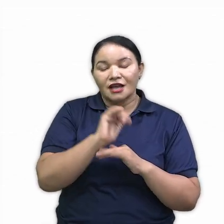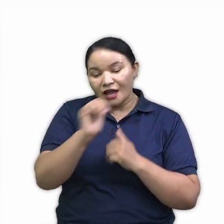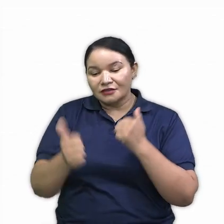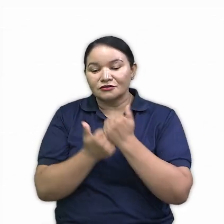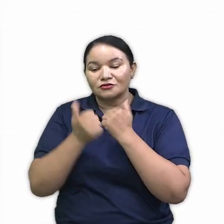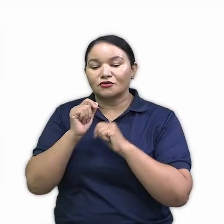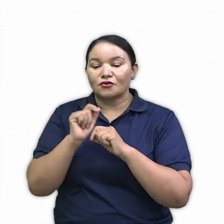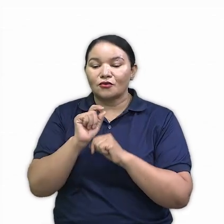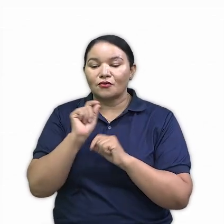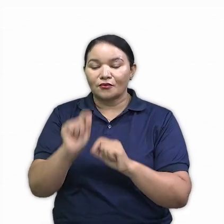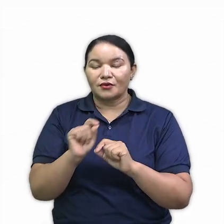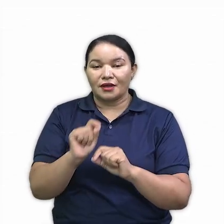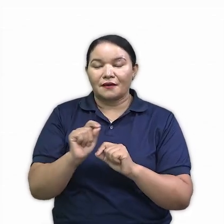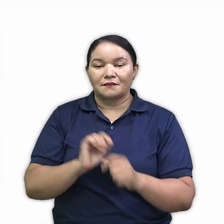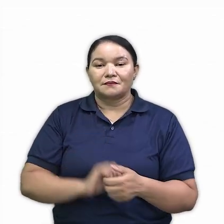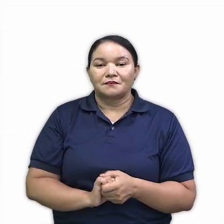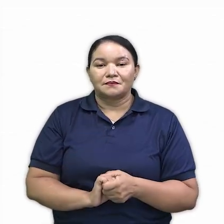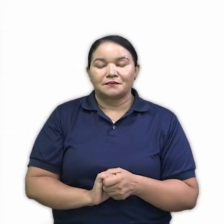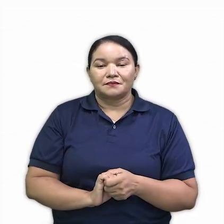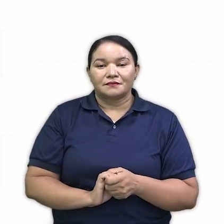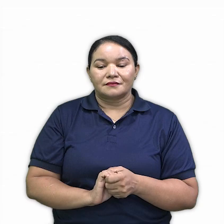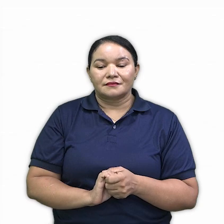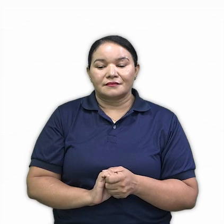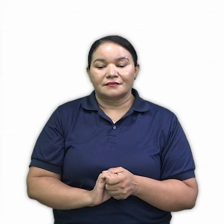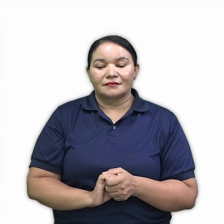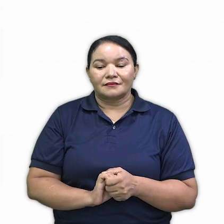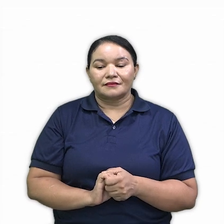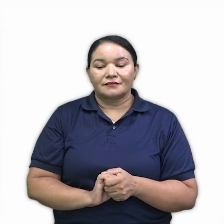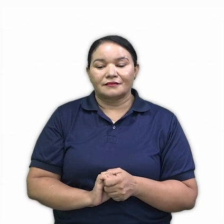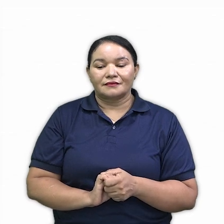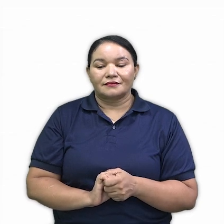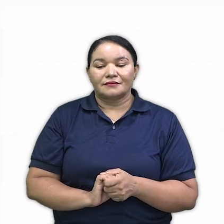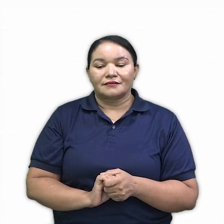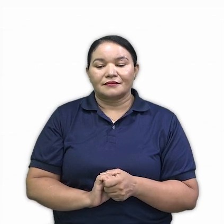aposte em dizer o seguinte, ó.